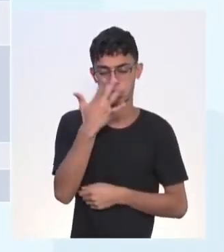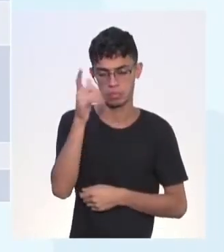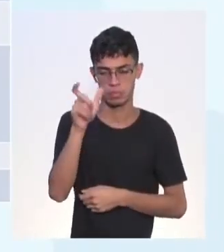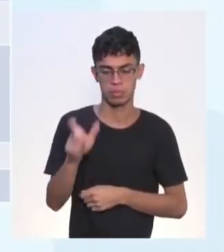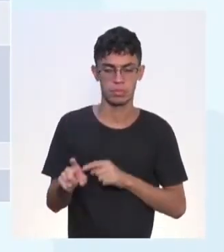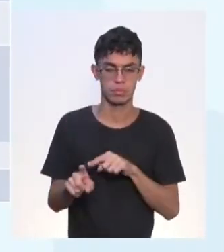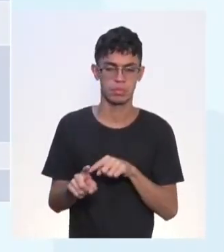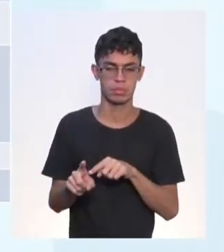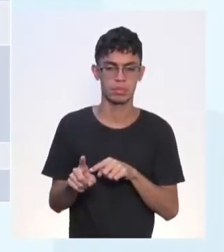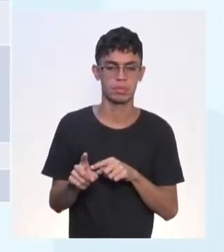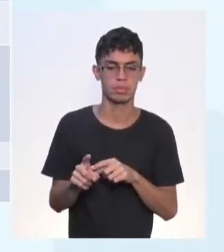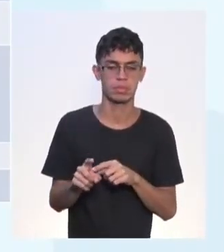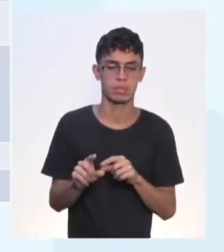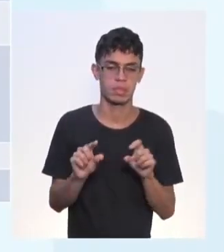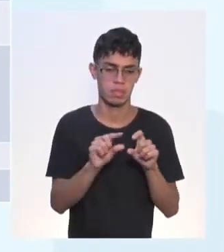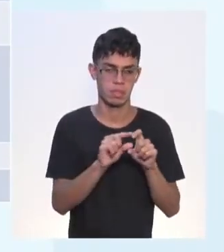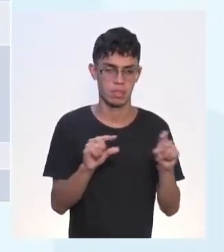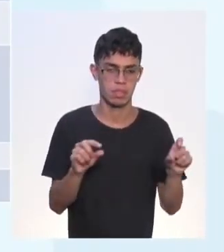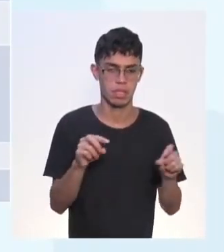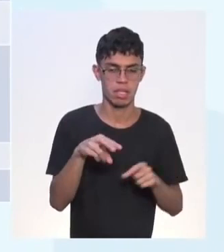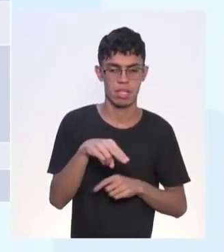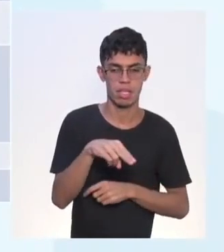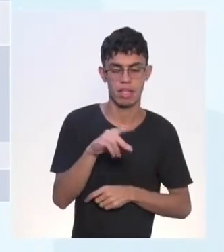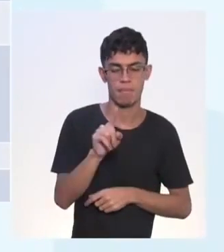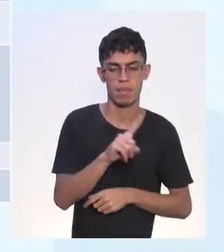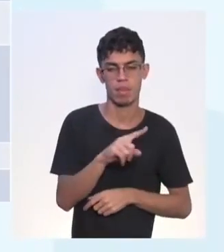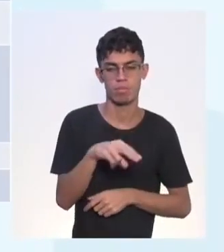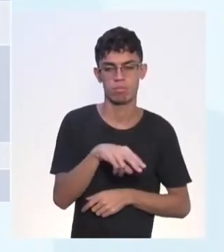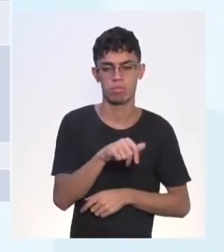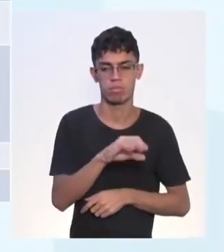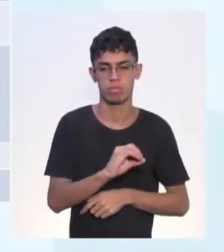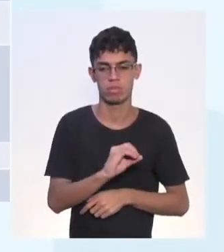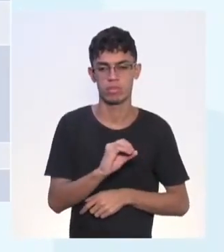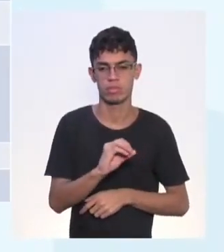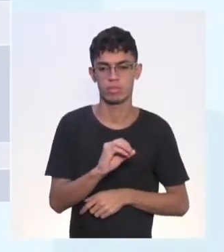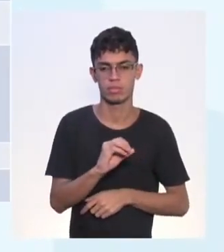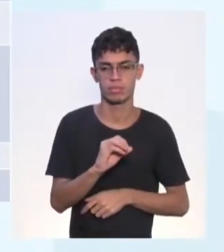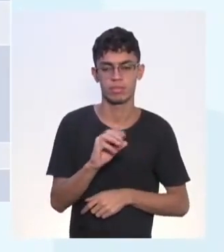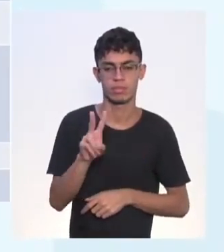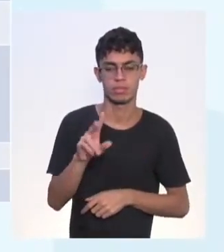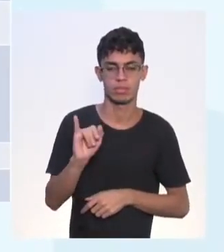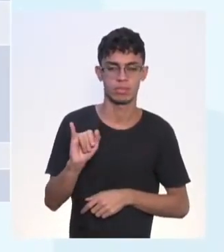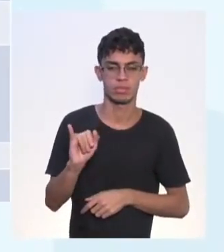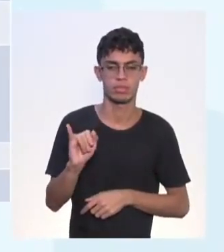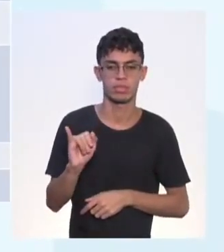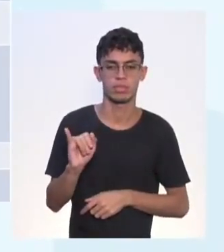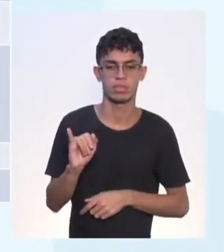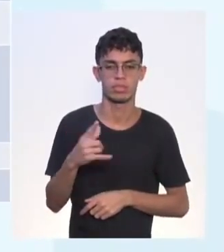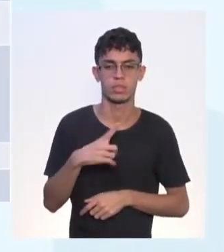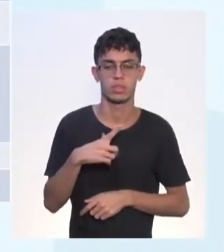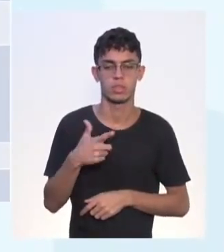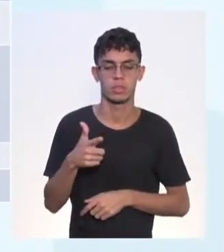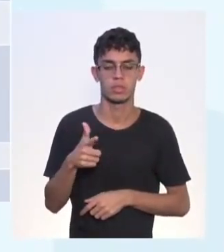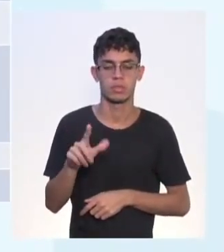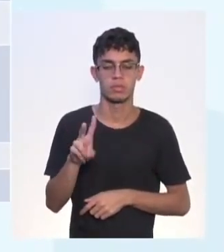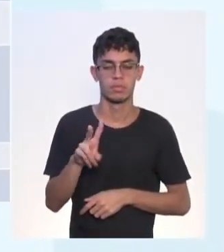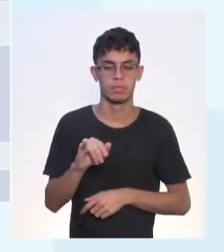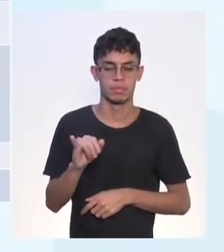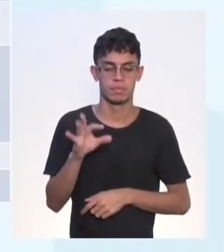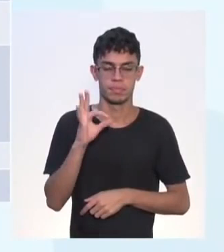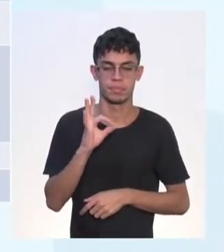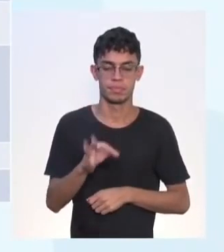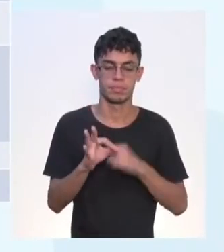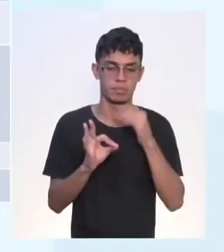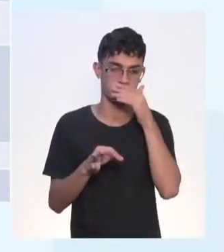na coluna, não escreveu o complemento e colocou não na coluna e na transitividade colocou VI, na casa não tem transitividade,